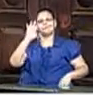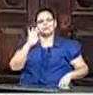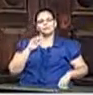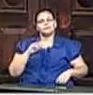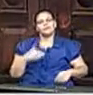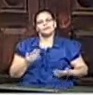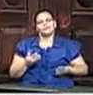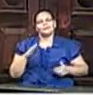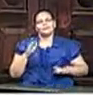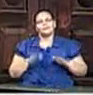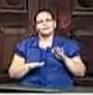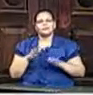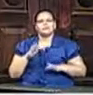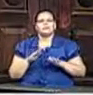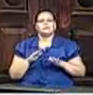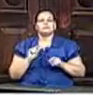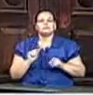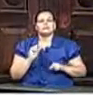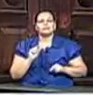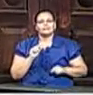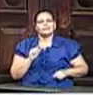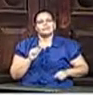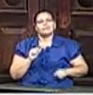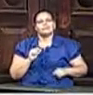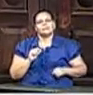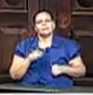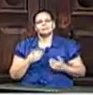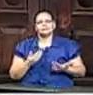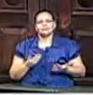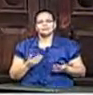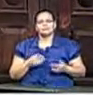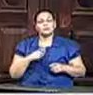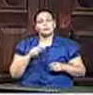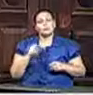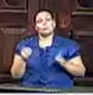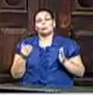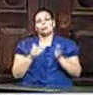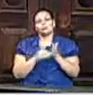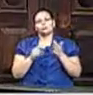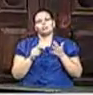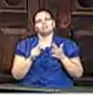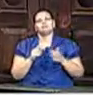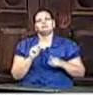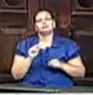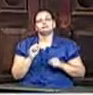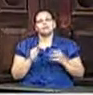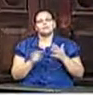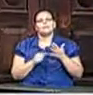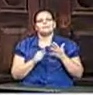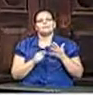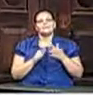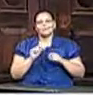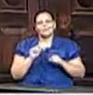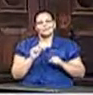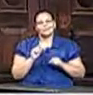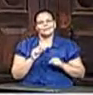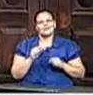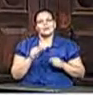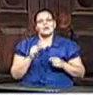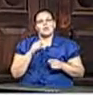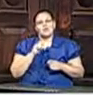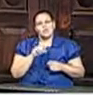a dependência vai ficar cada vez maior. E por último, vem através de